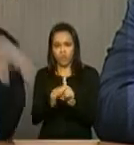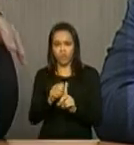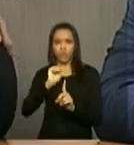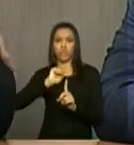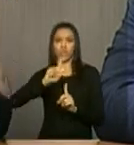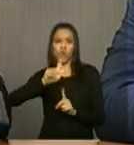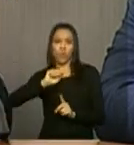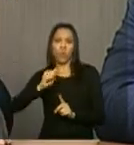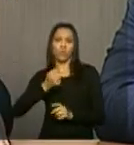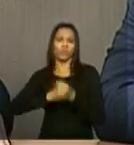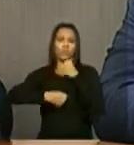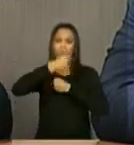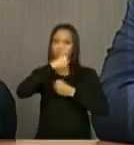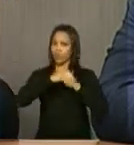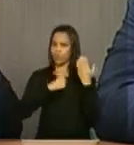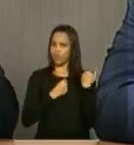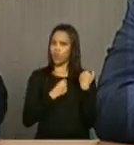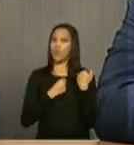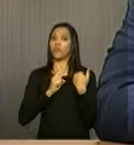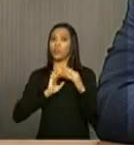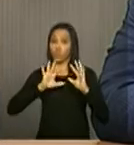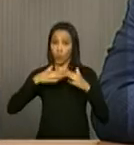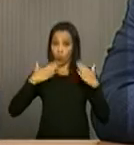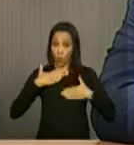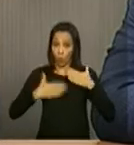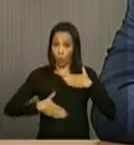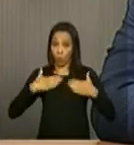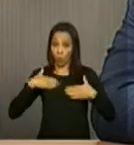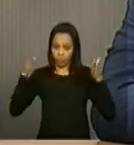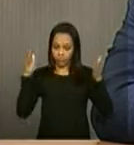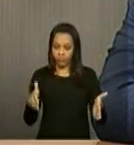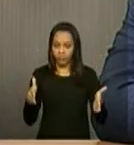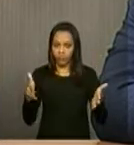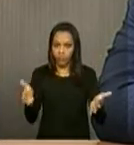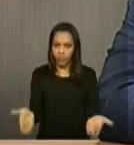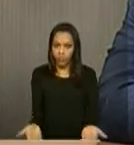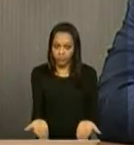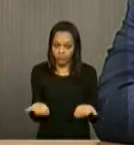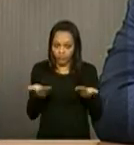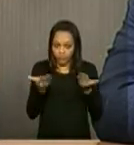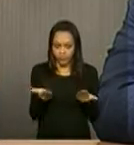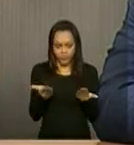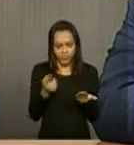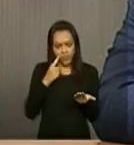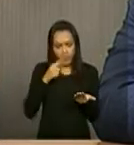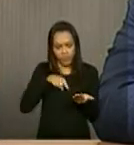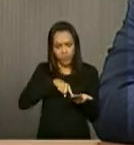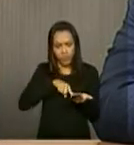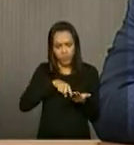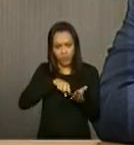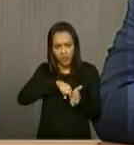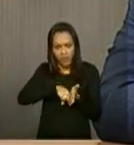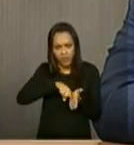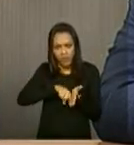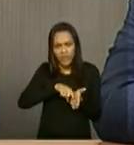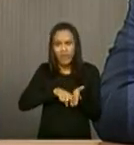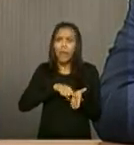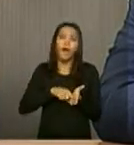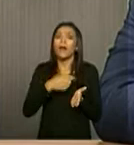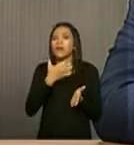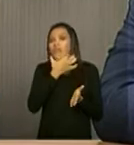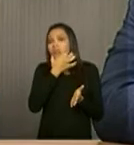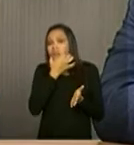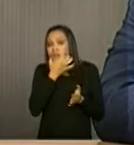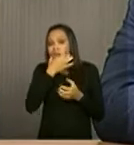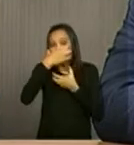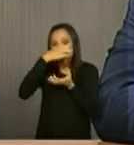passando pelo processo de exumação processo de necrópsia de análises odontológica de análise